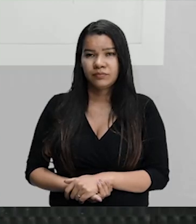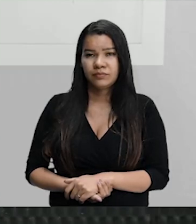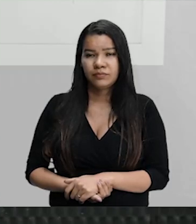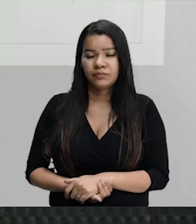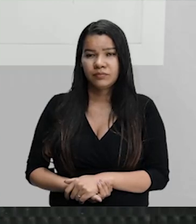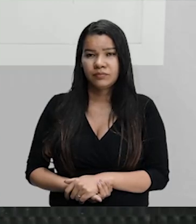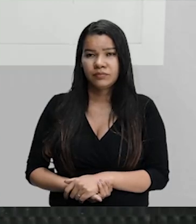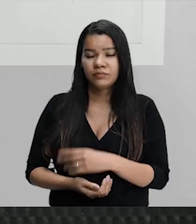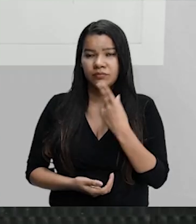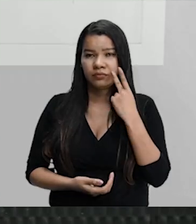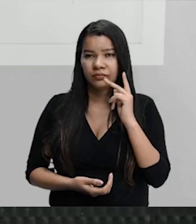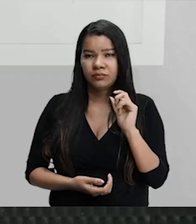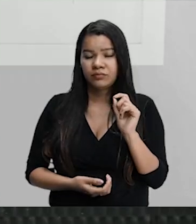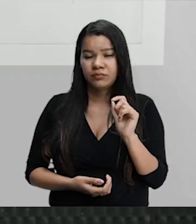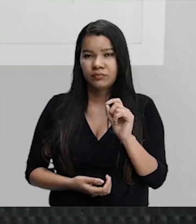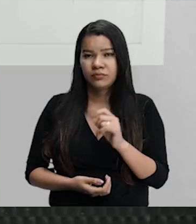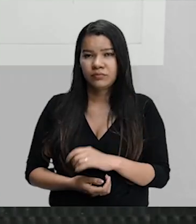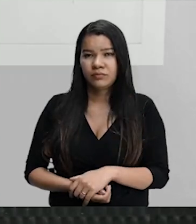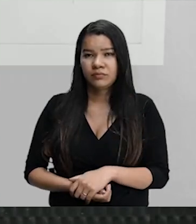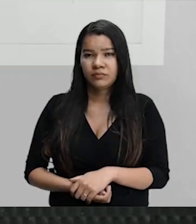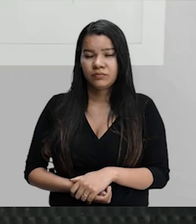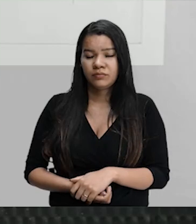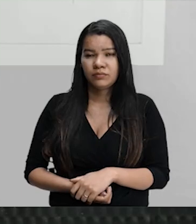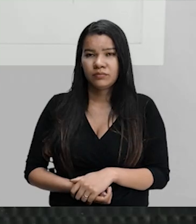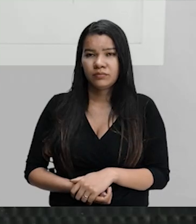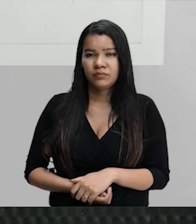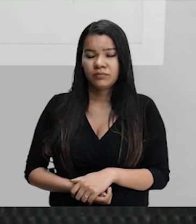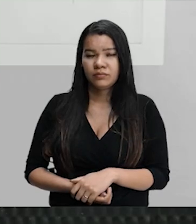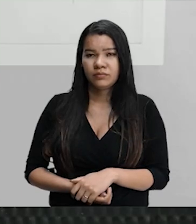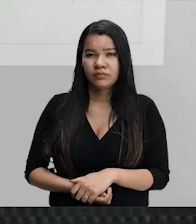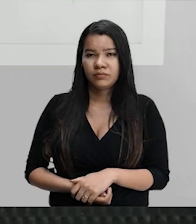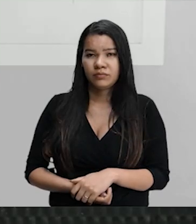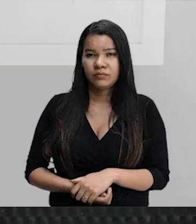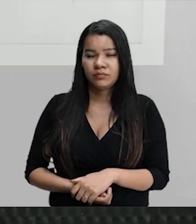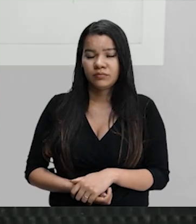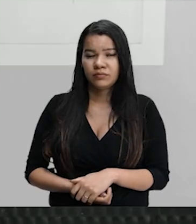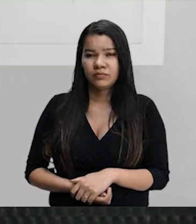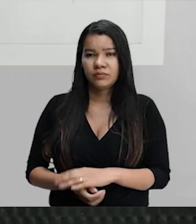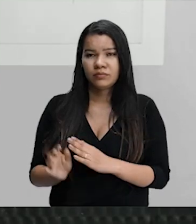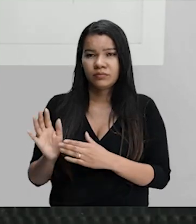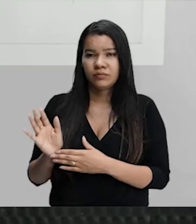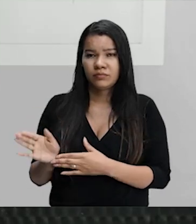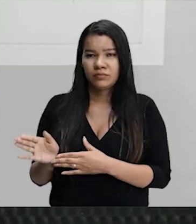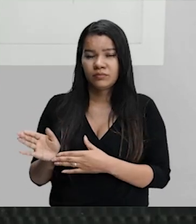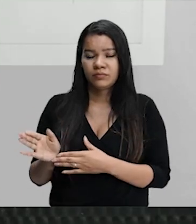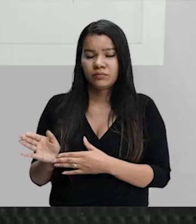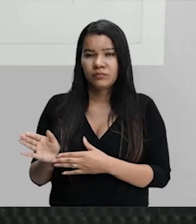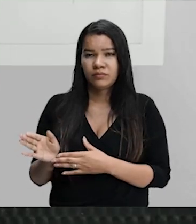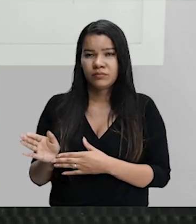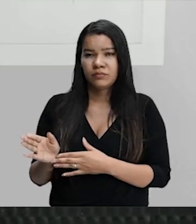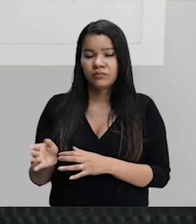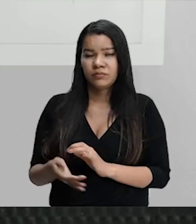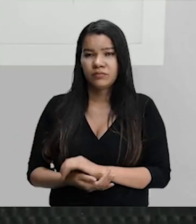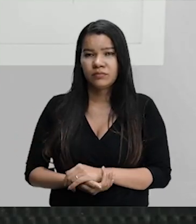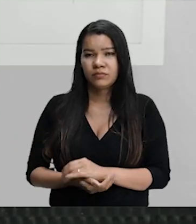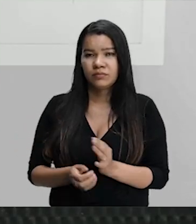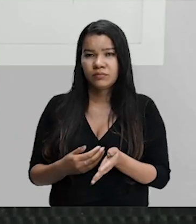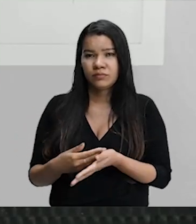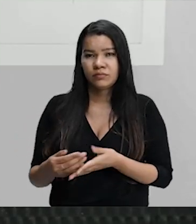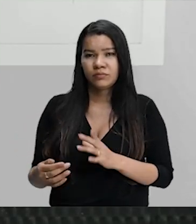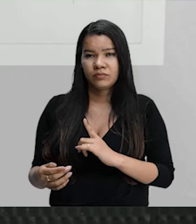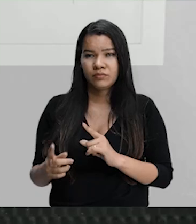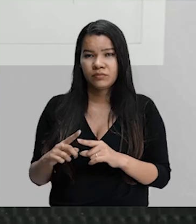fazer para que eles sejam aí estáveis, né, entrem na